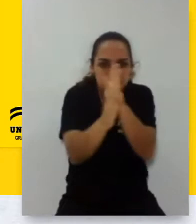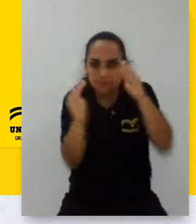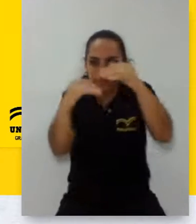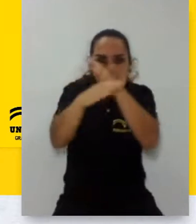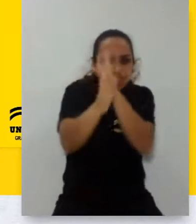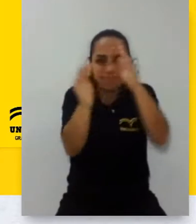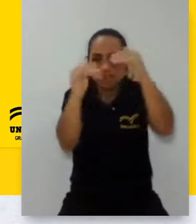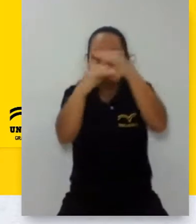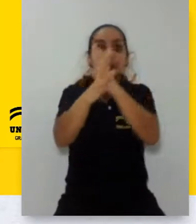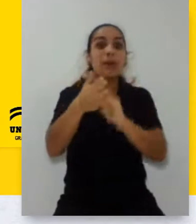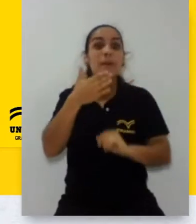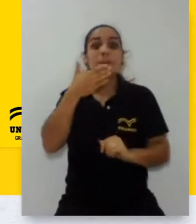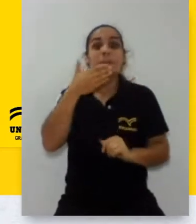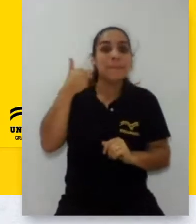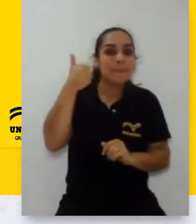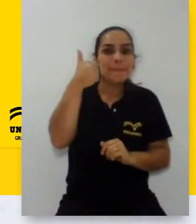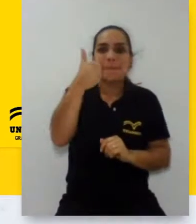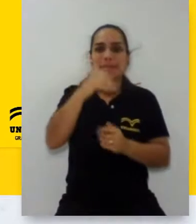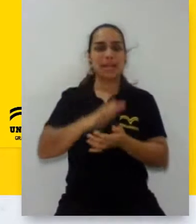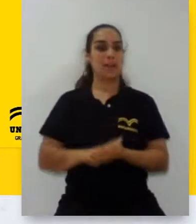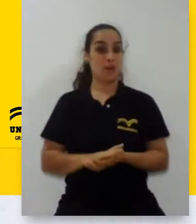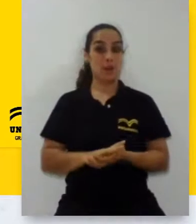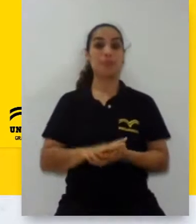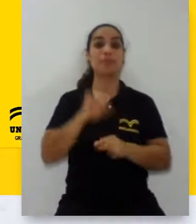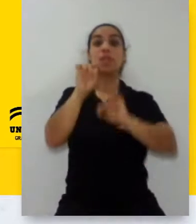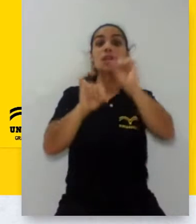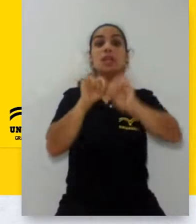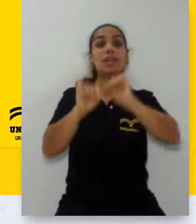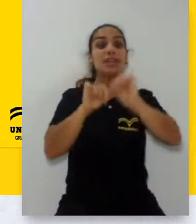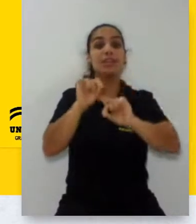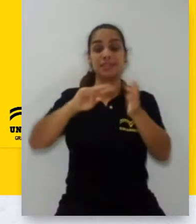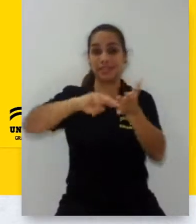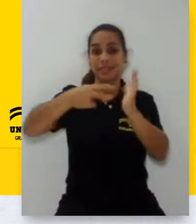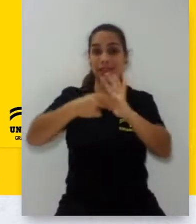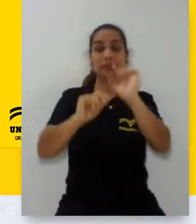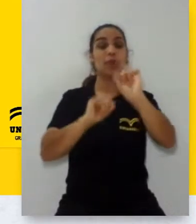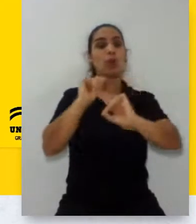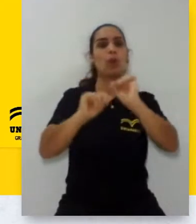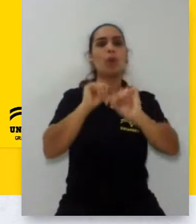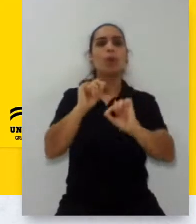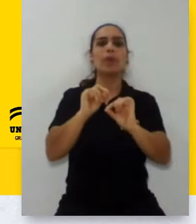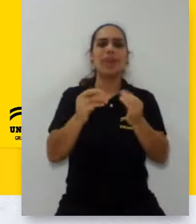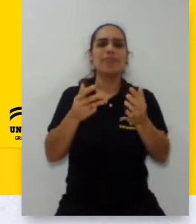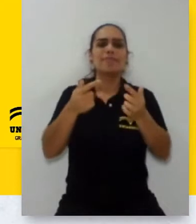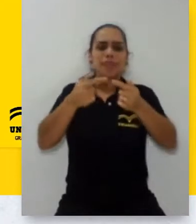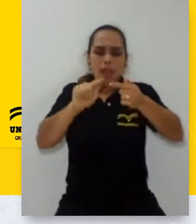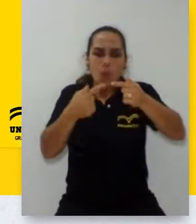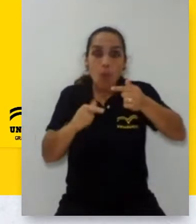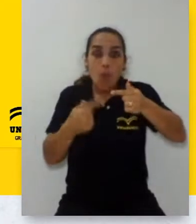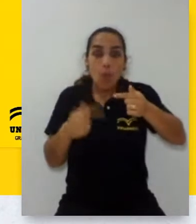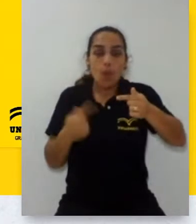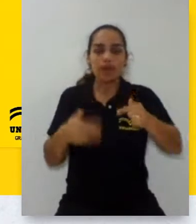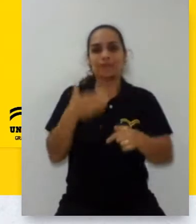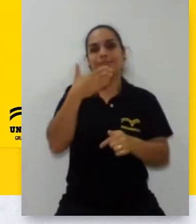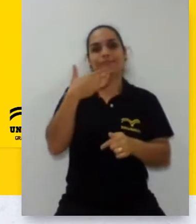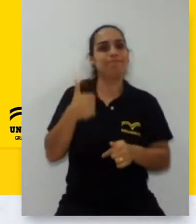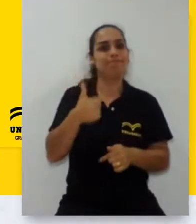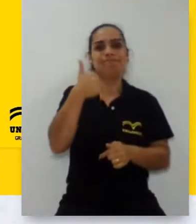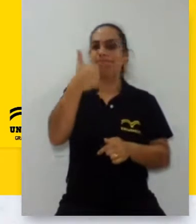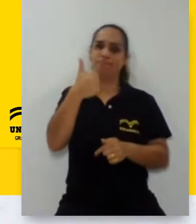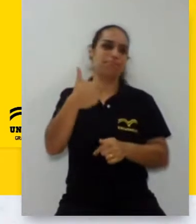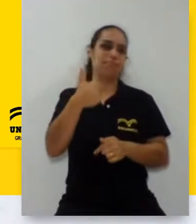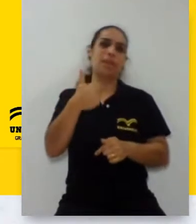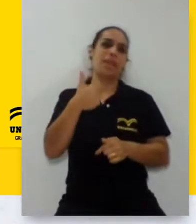chegue nutrientes, para que nós tenhamos uma boa qualidade daquela região, daquele músculo, daquele tecido, seja onde for.